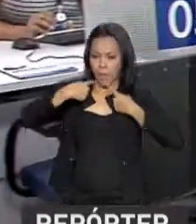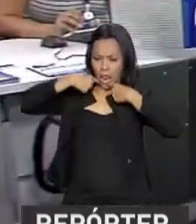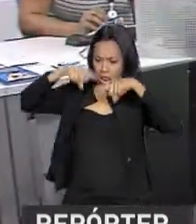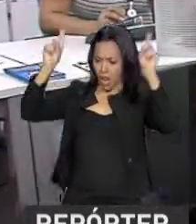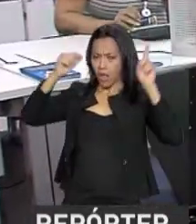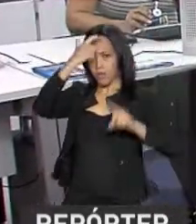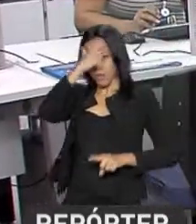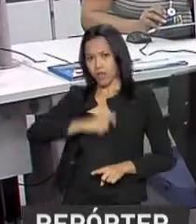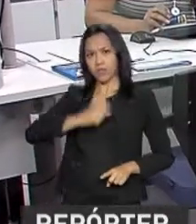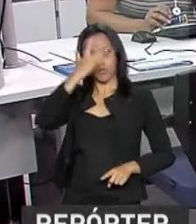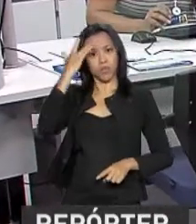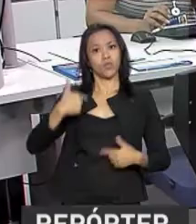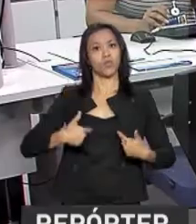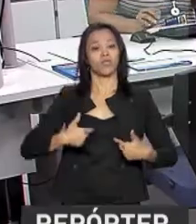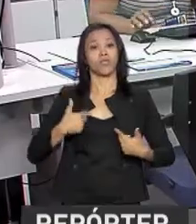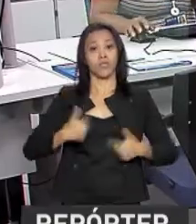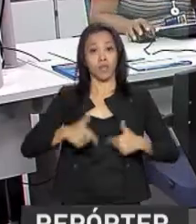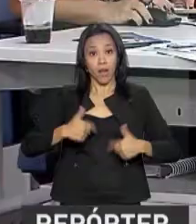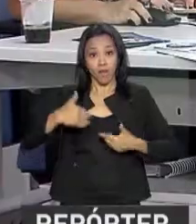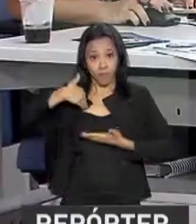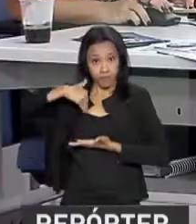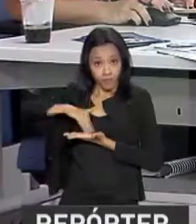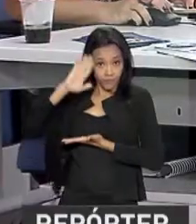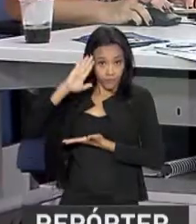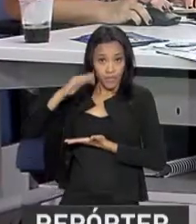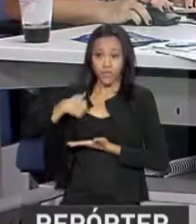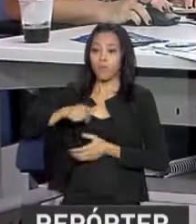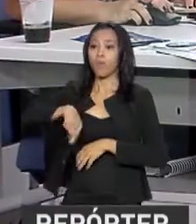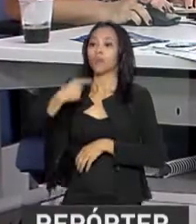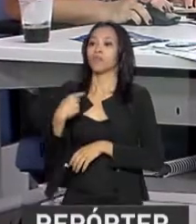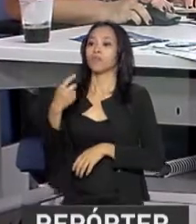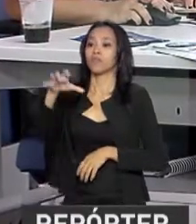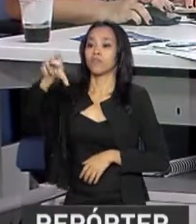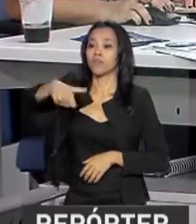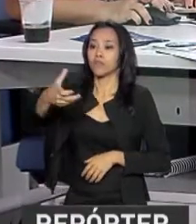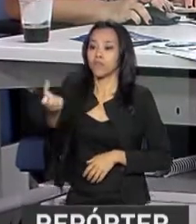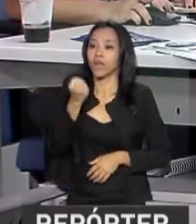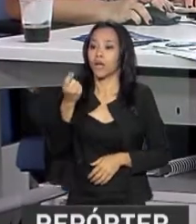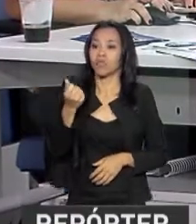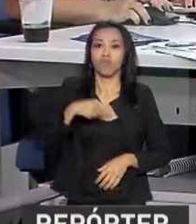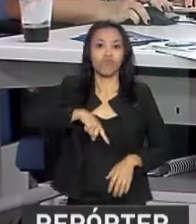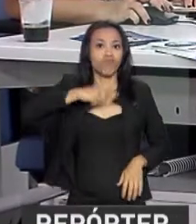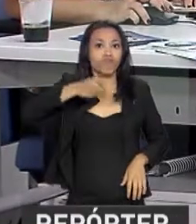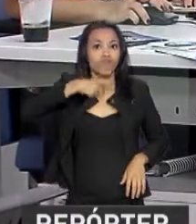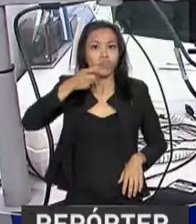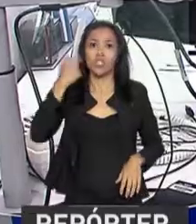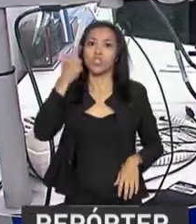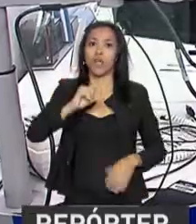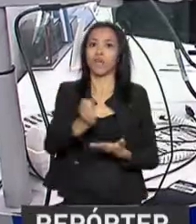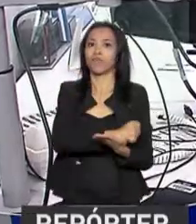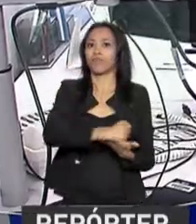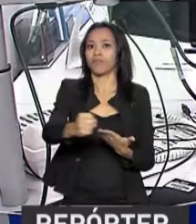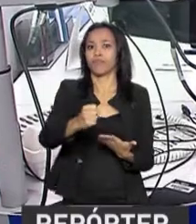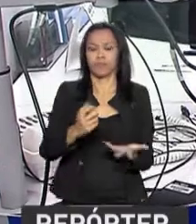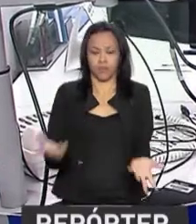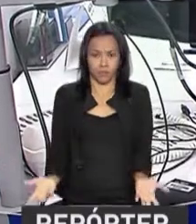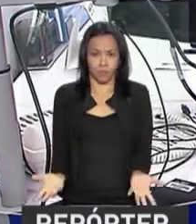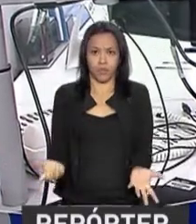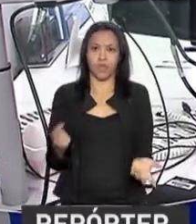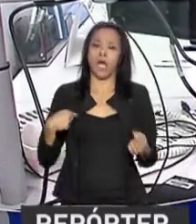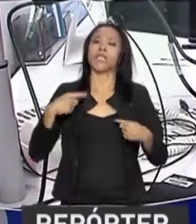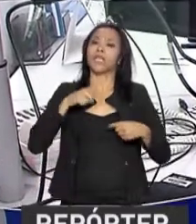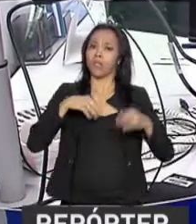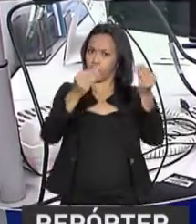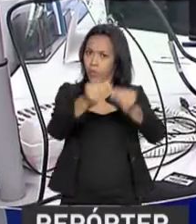trabalhadores que quando eram demitidos não conseguiam sacar o benefício que já tinha sido retirado foi registrado um prejuízo